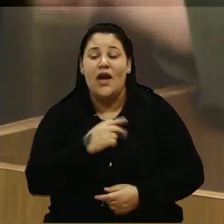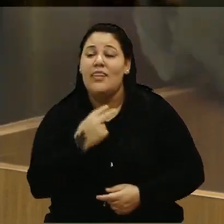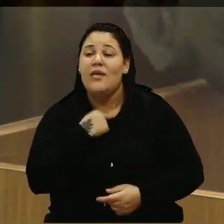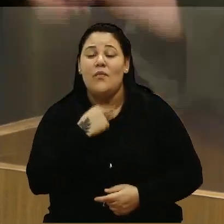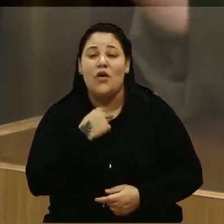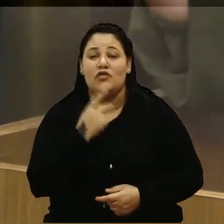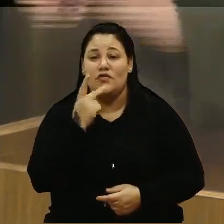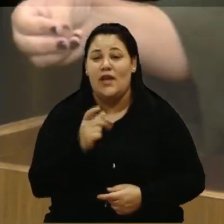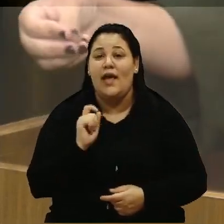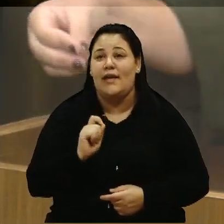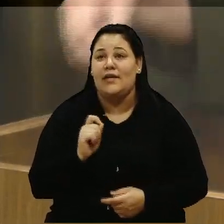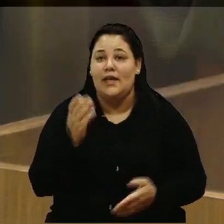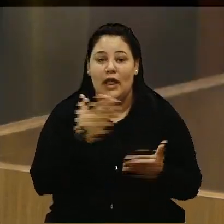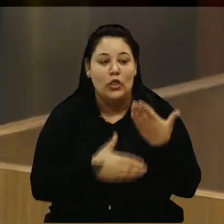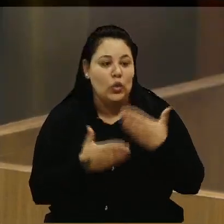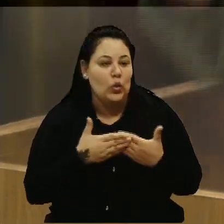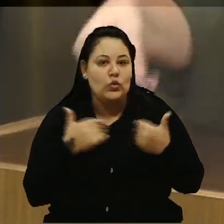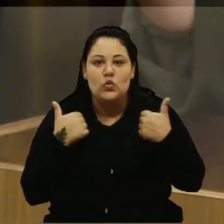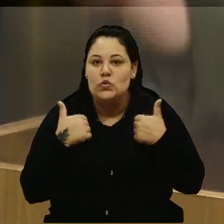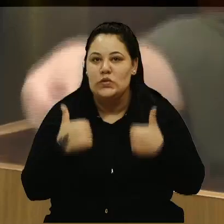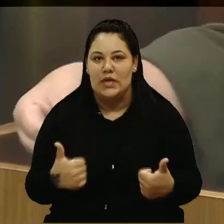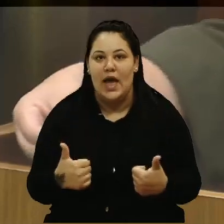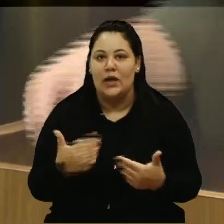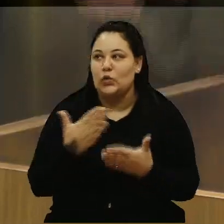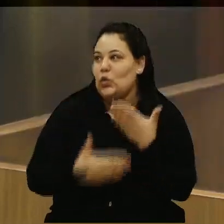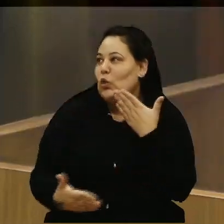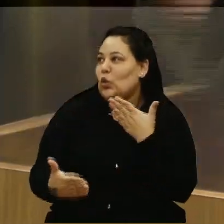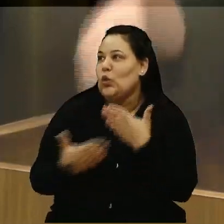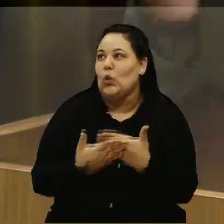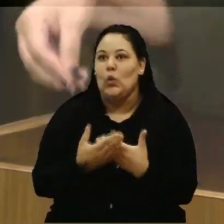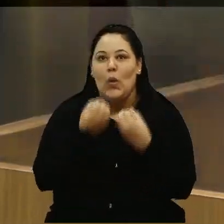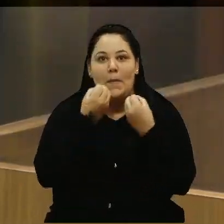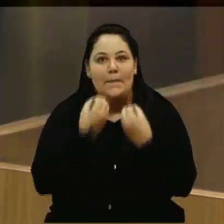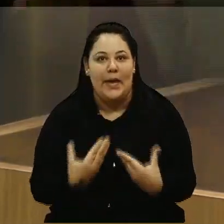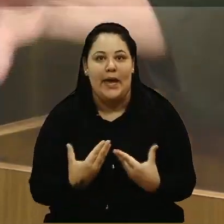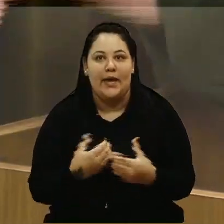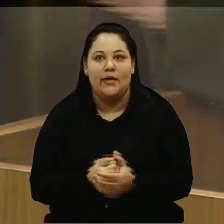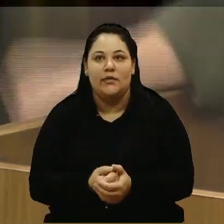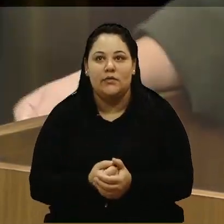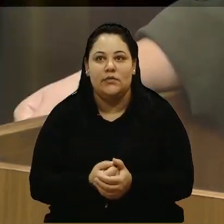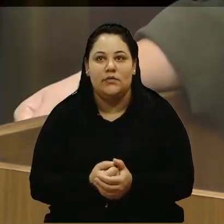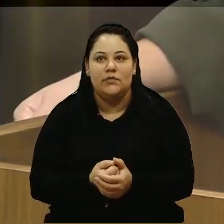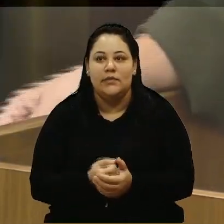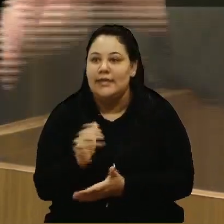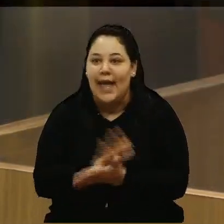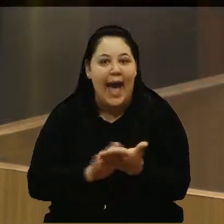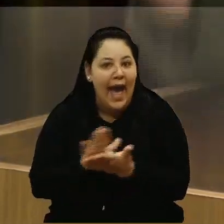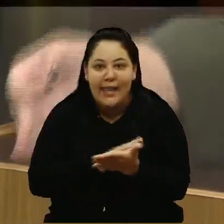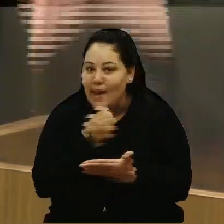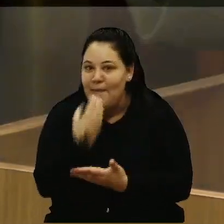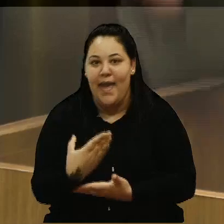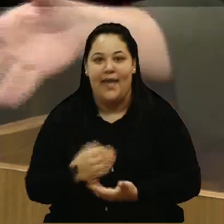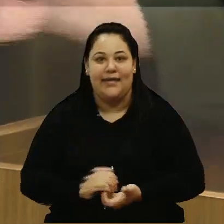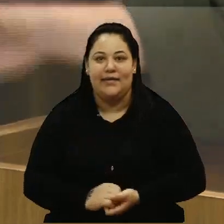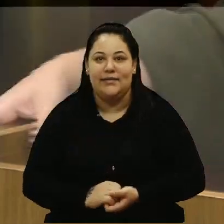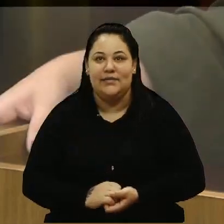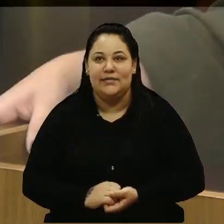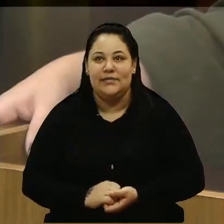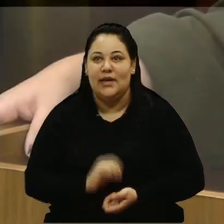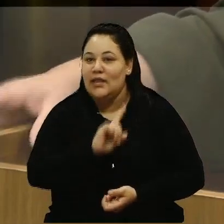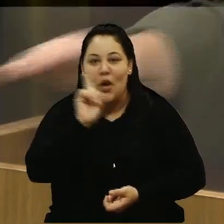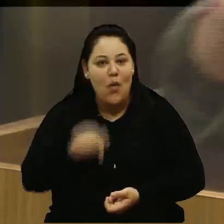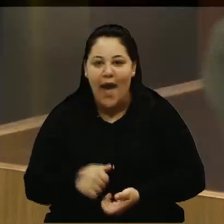dizer que está tudo certo, que está tudo bem. Está tudo bem que nada. Não está tudo